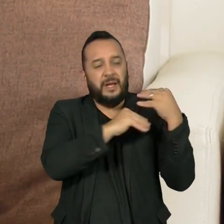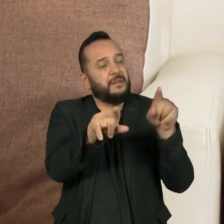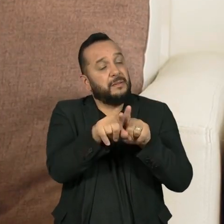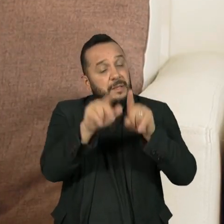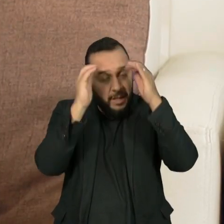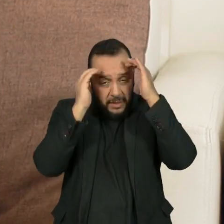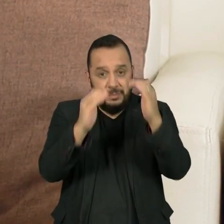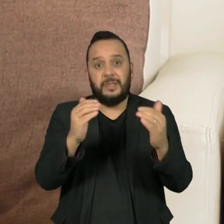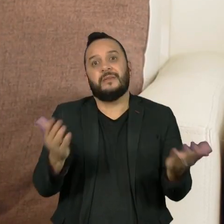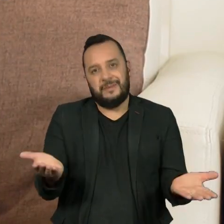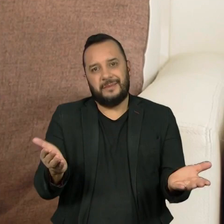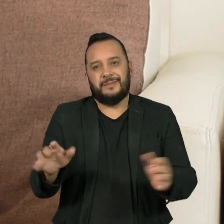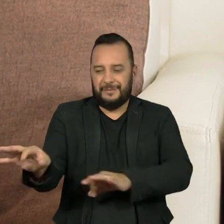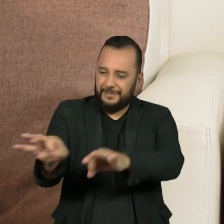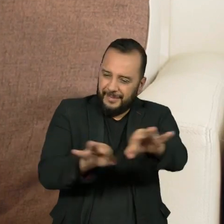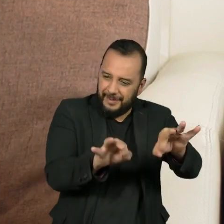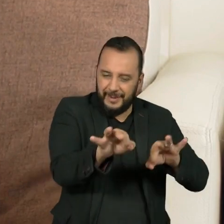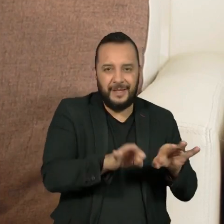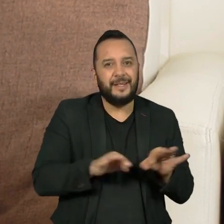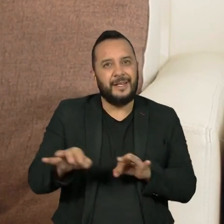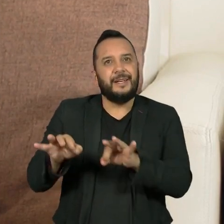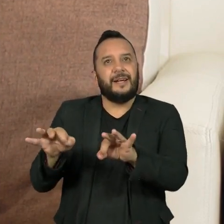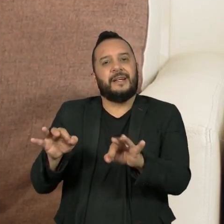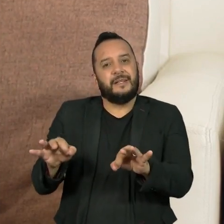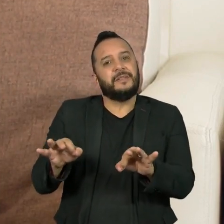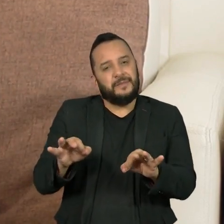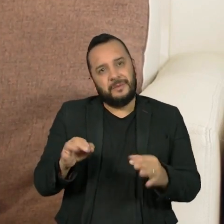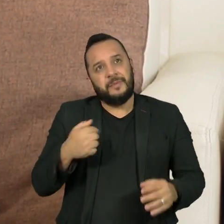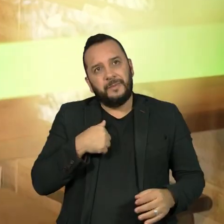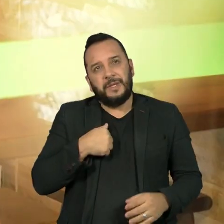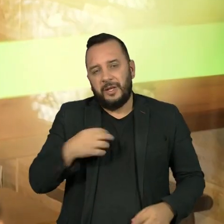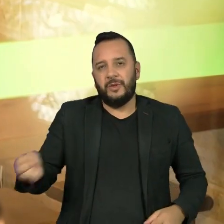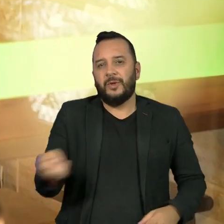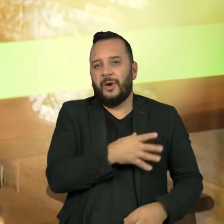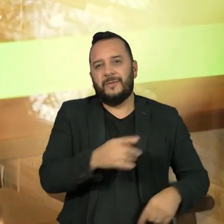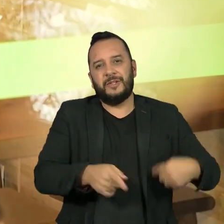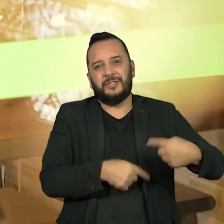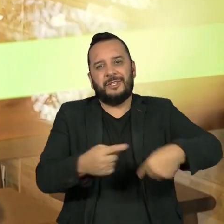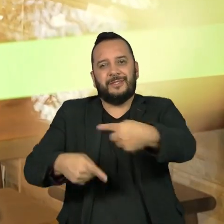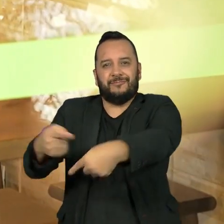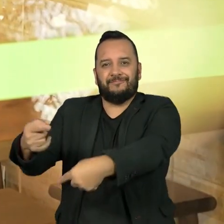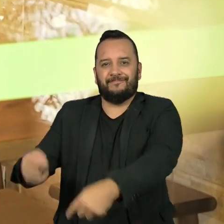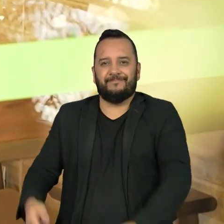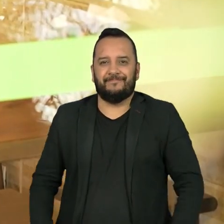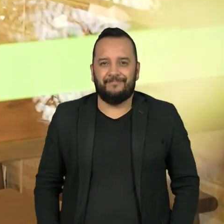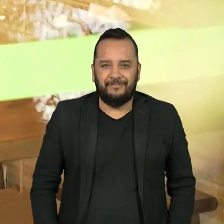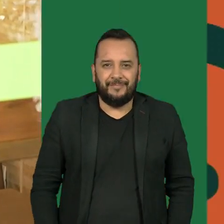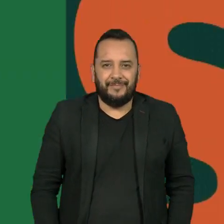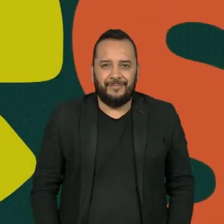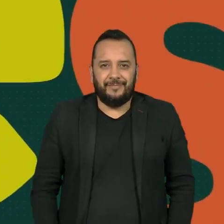e preparados para receber a nova geração.